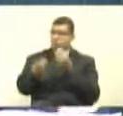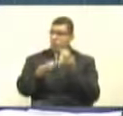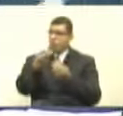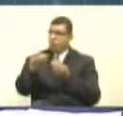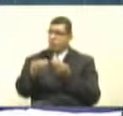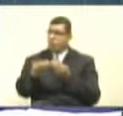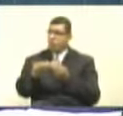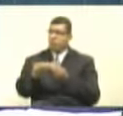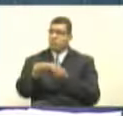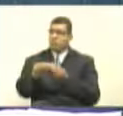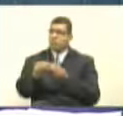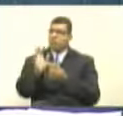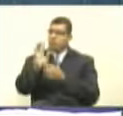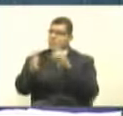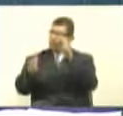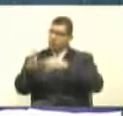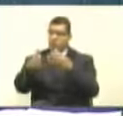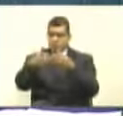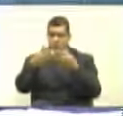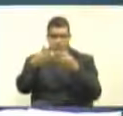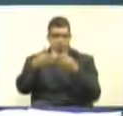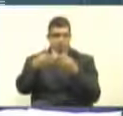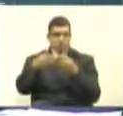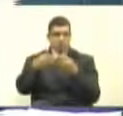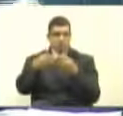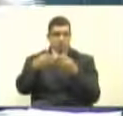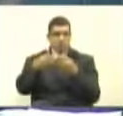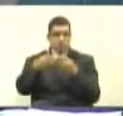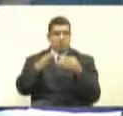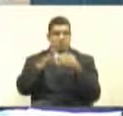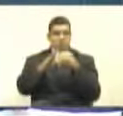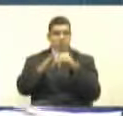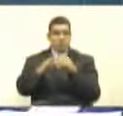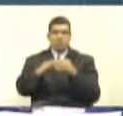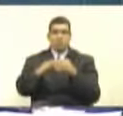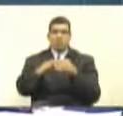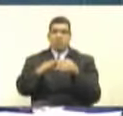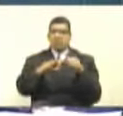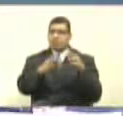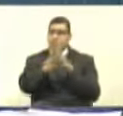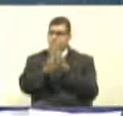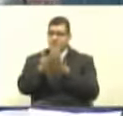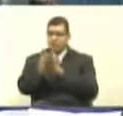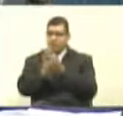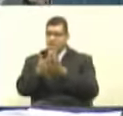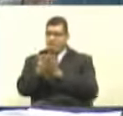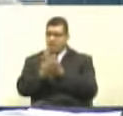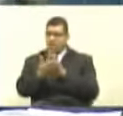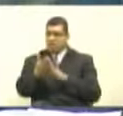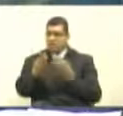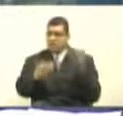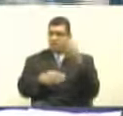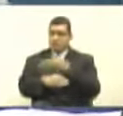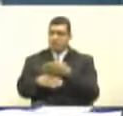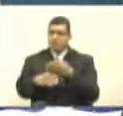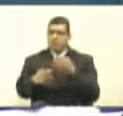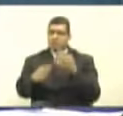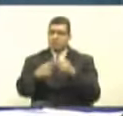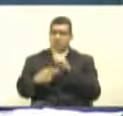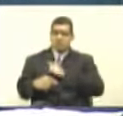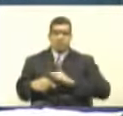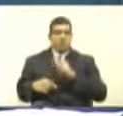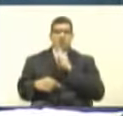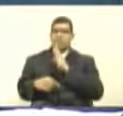tribunal julga favorável um recurso deserto? Um recurso que o recorrente não recolheu